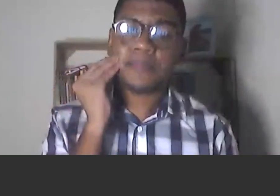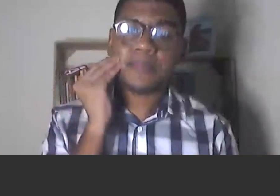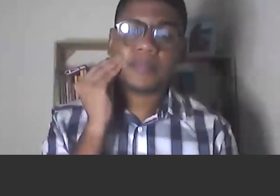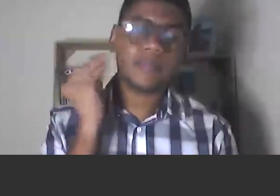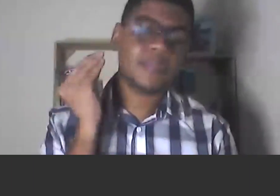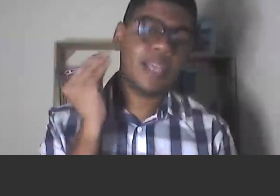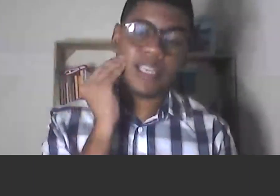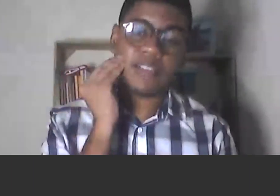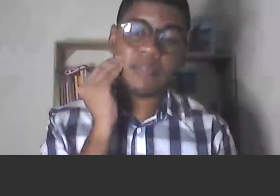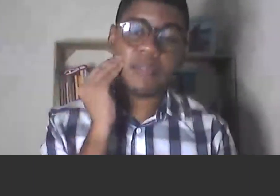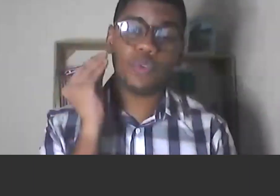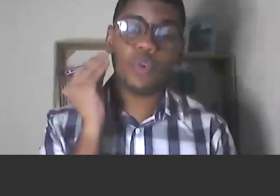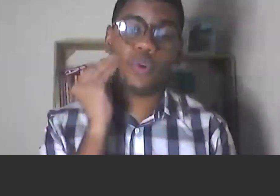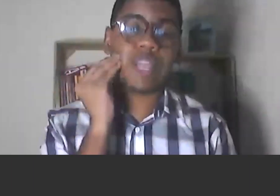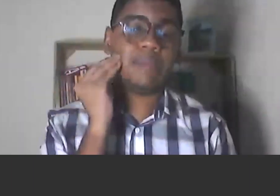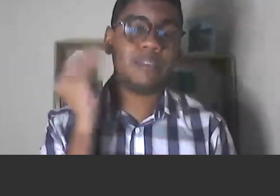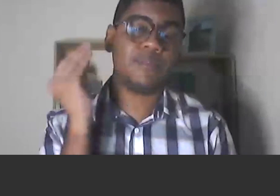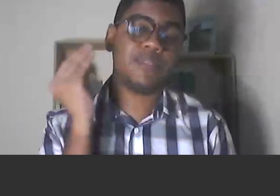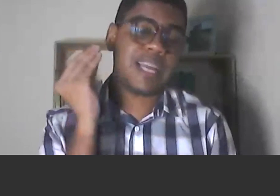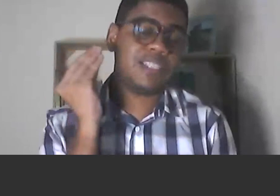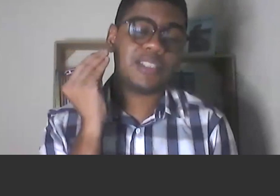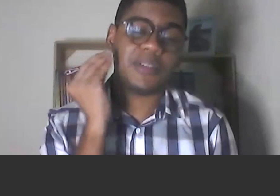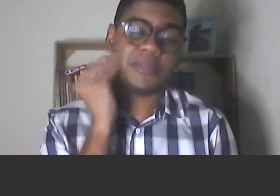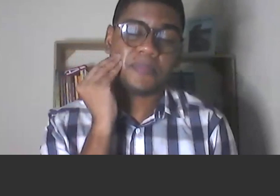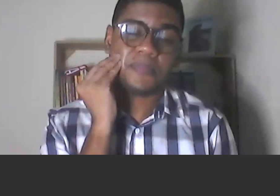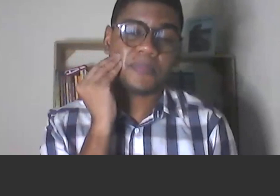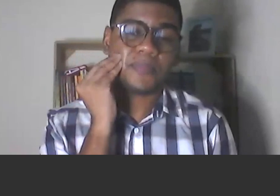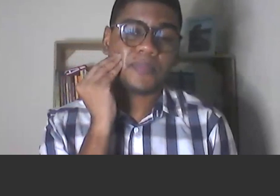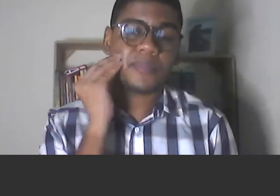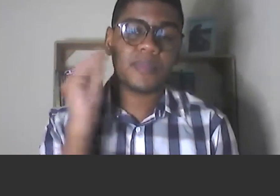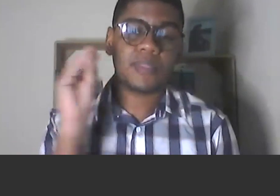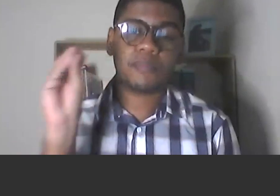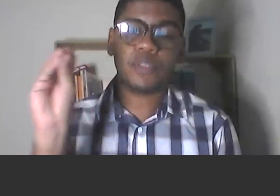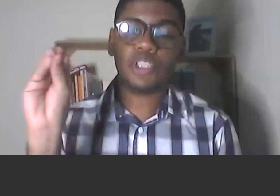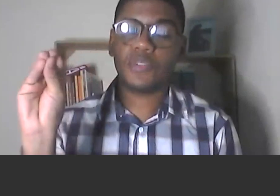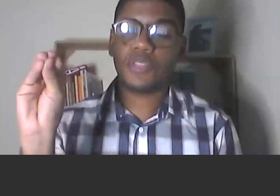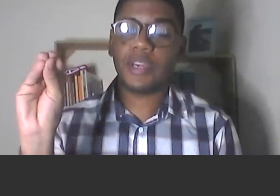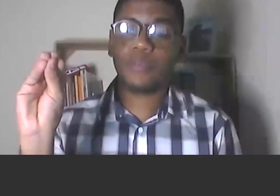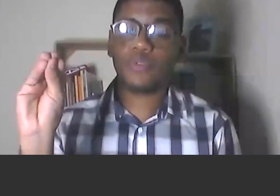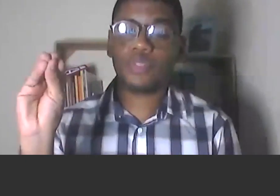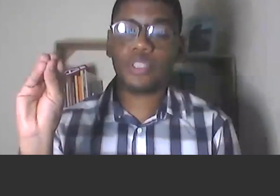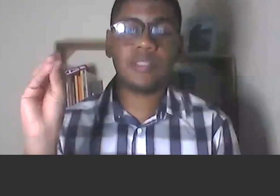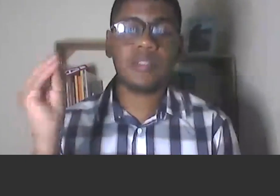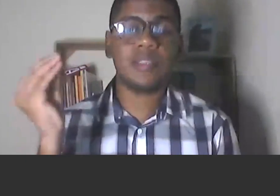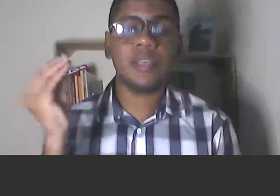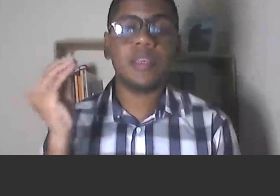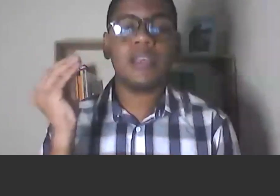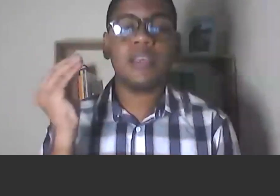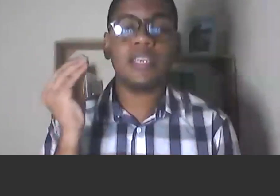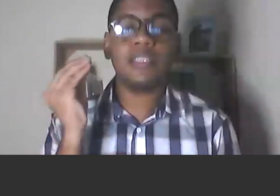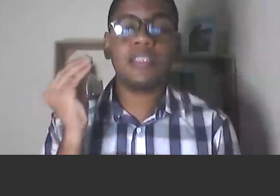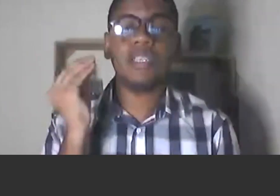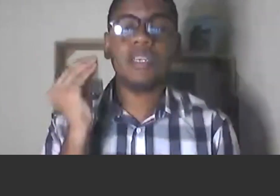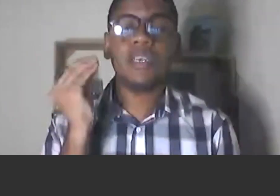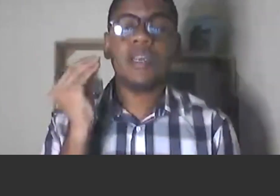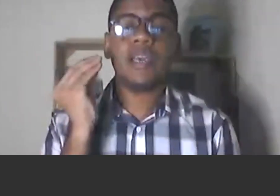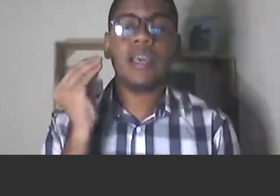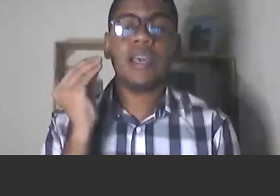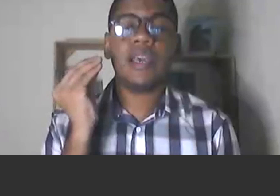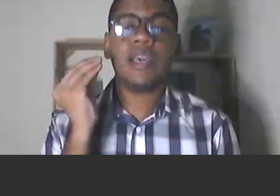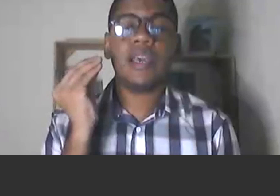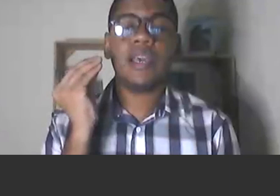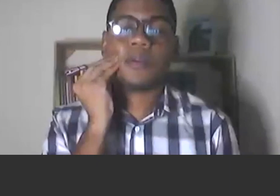Beijar. Esse aqui vai ser beijo no rosto, tá, tá gente? Ó. Pontinha dos dedos juntinhas e a